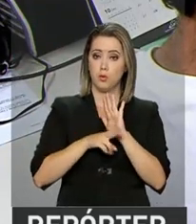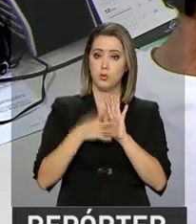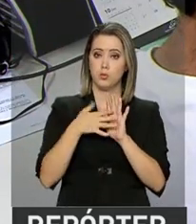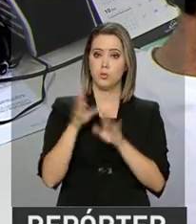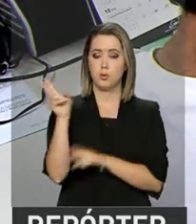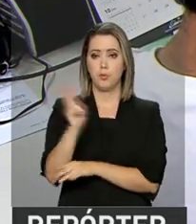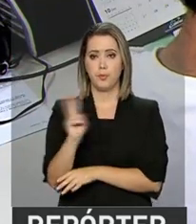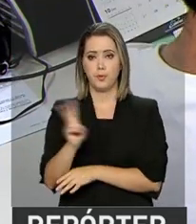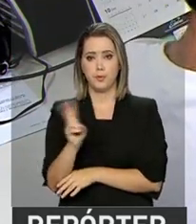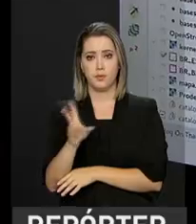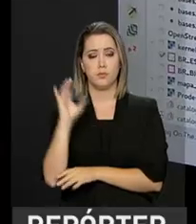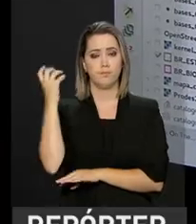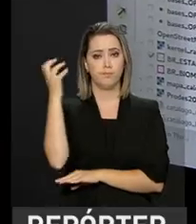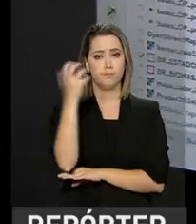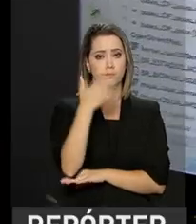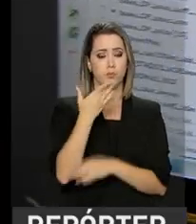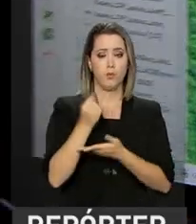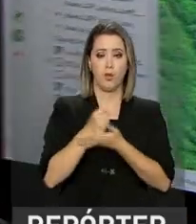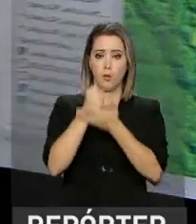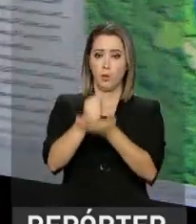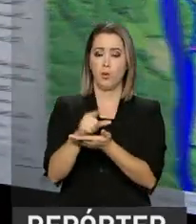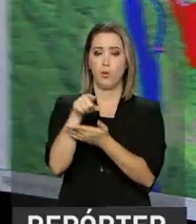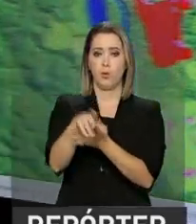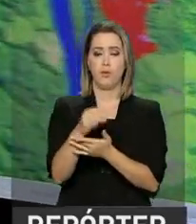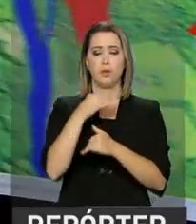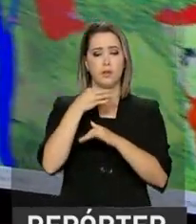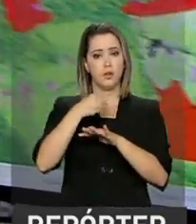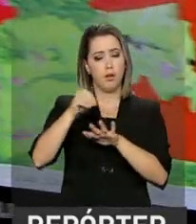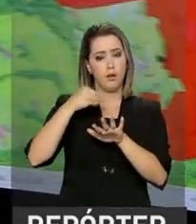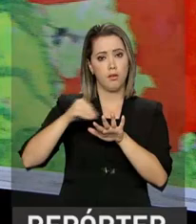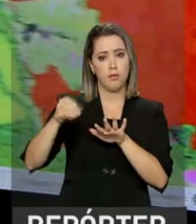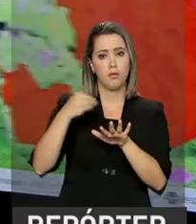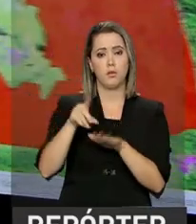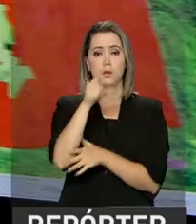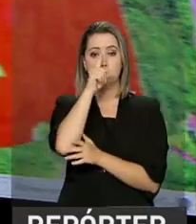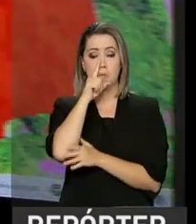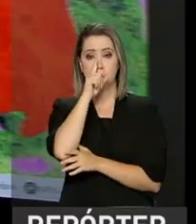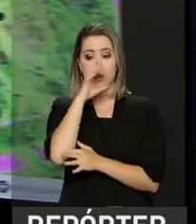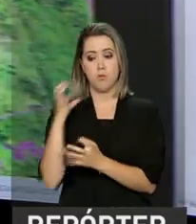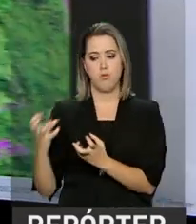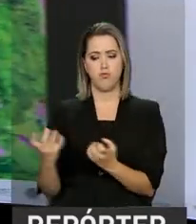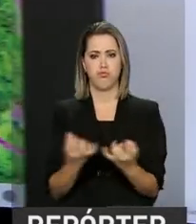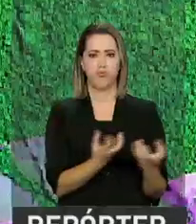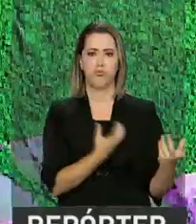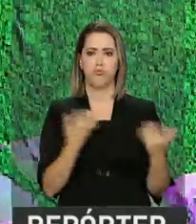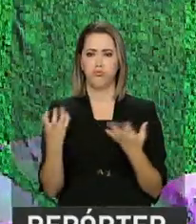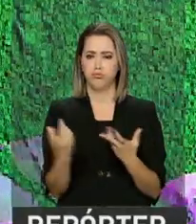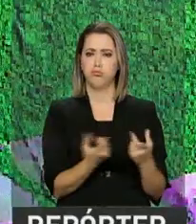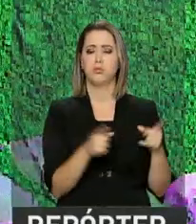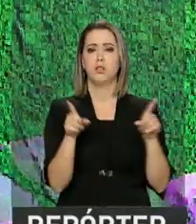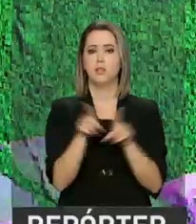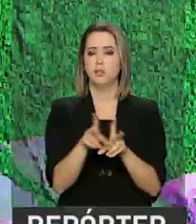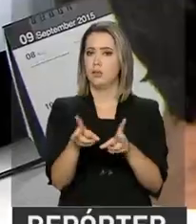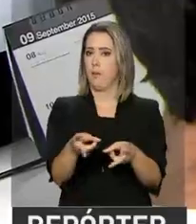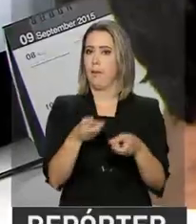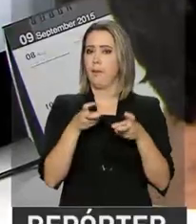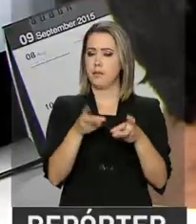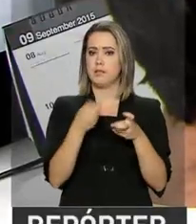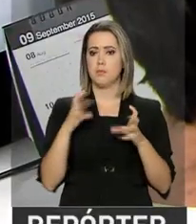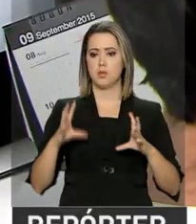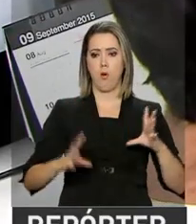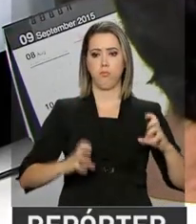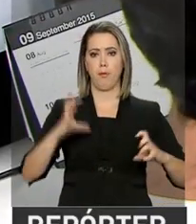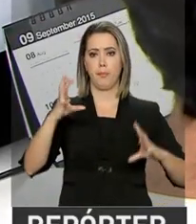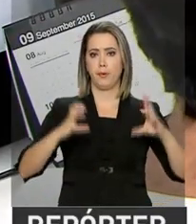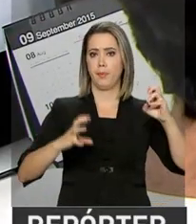desmatamento do serrado e disponibilizar informações sobre riscos de incêndios florestais e estimativas de emissões